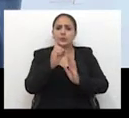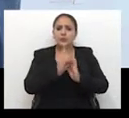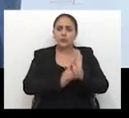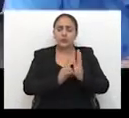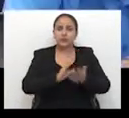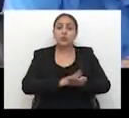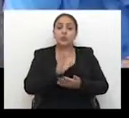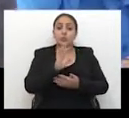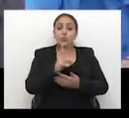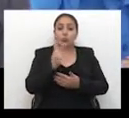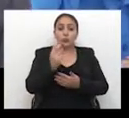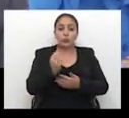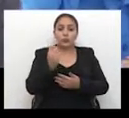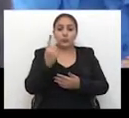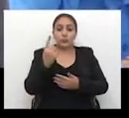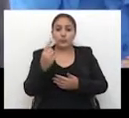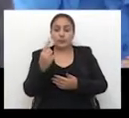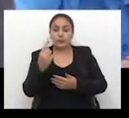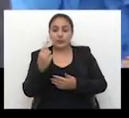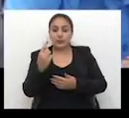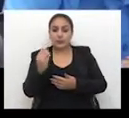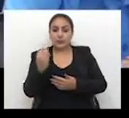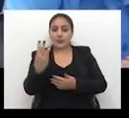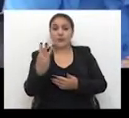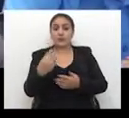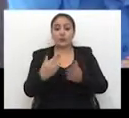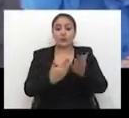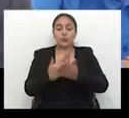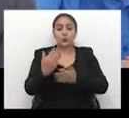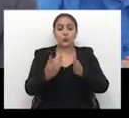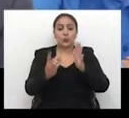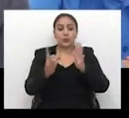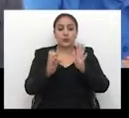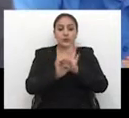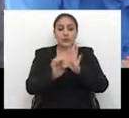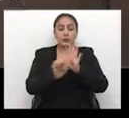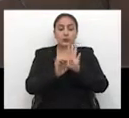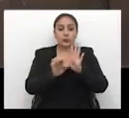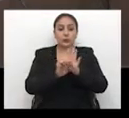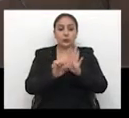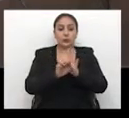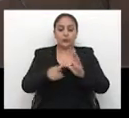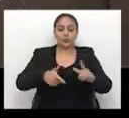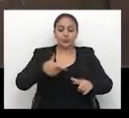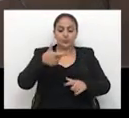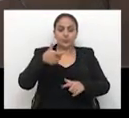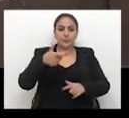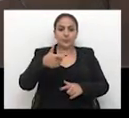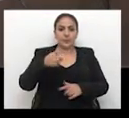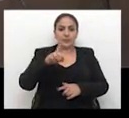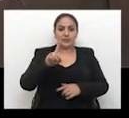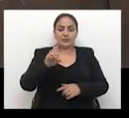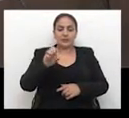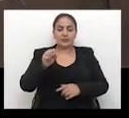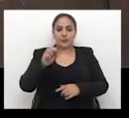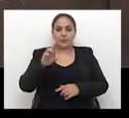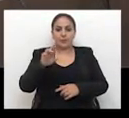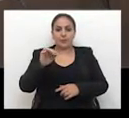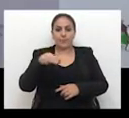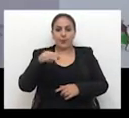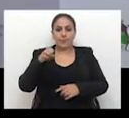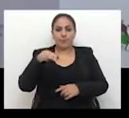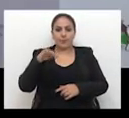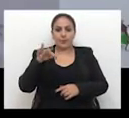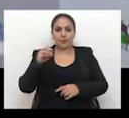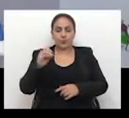décadas só em 2003 nasceu estatuto do desarmamento que foi referendado em 2005